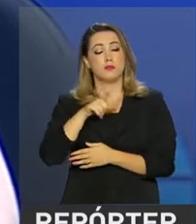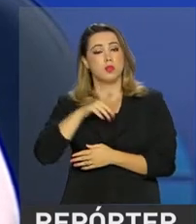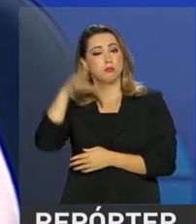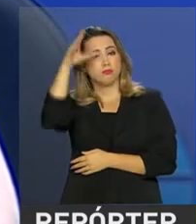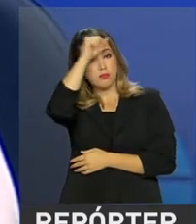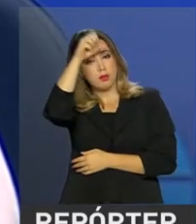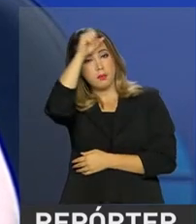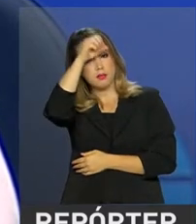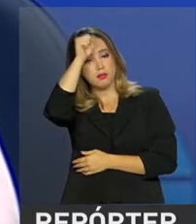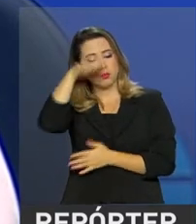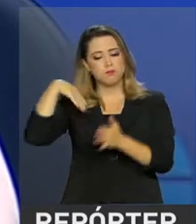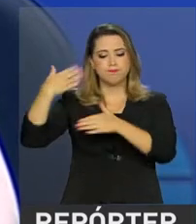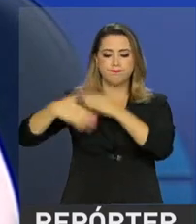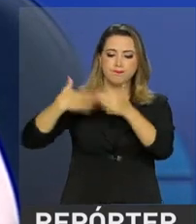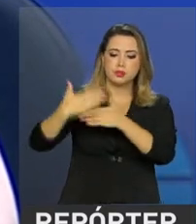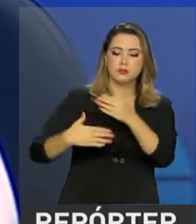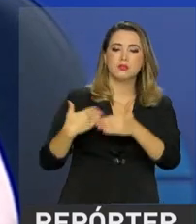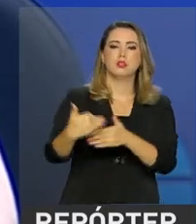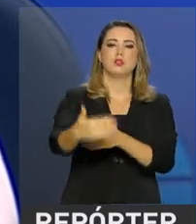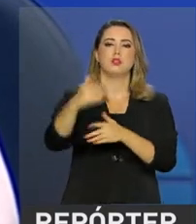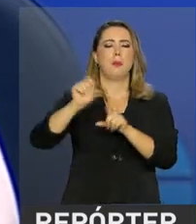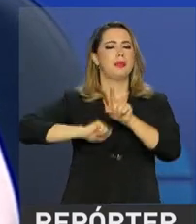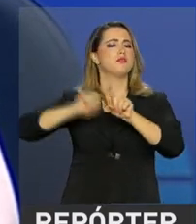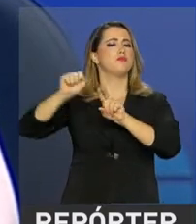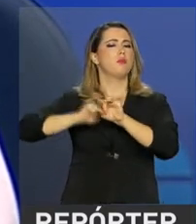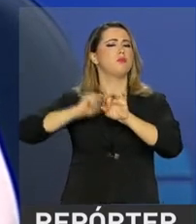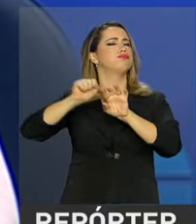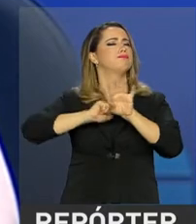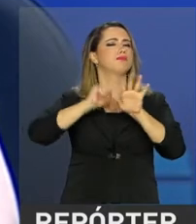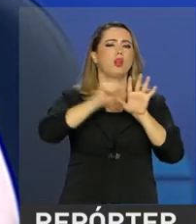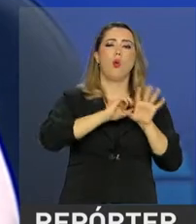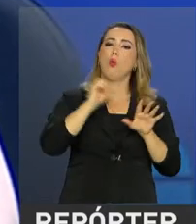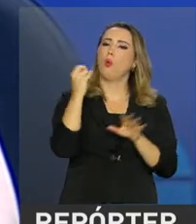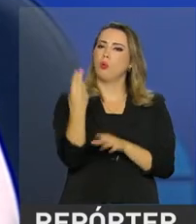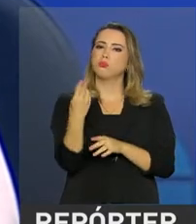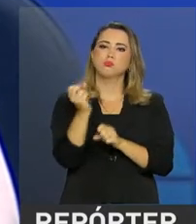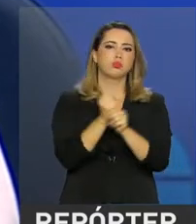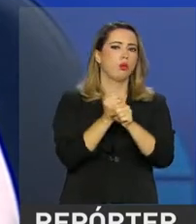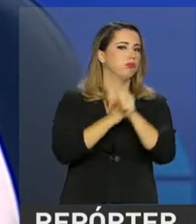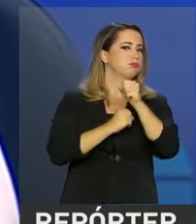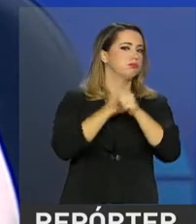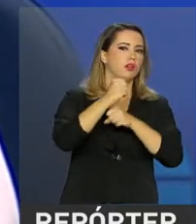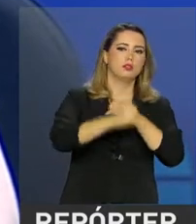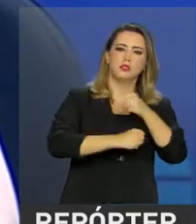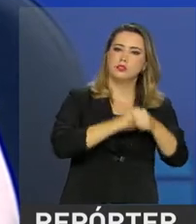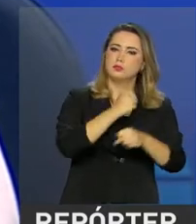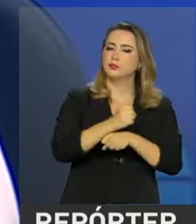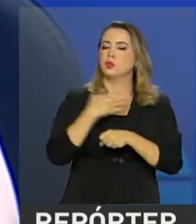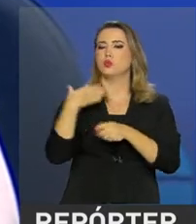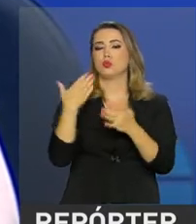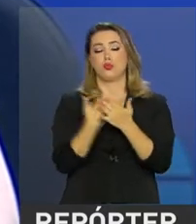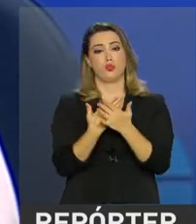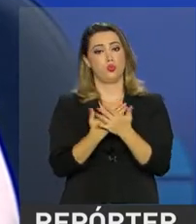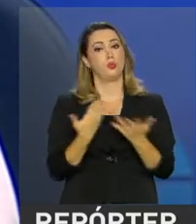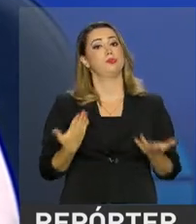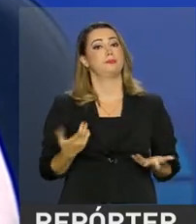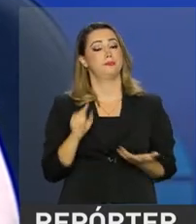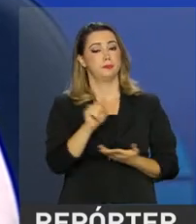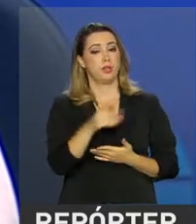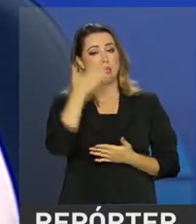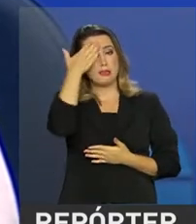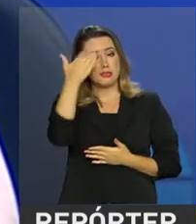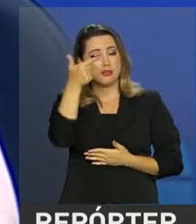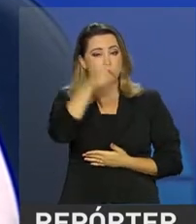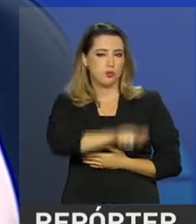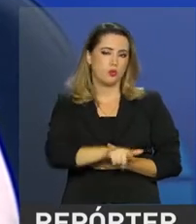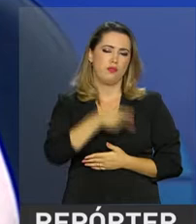ao longo dos meses ou anos de estudos. Então, eu quero aqui, mais uma vez, agradecer. E